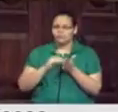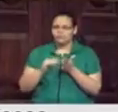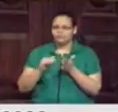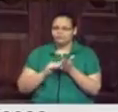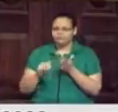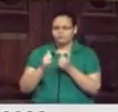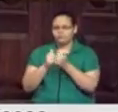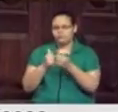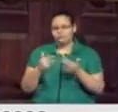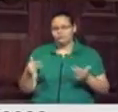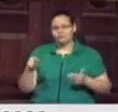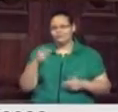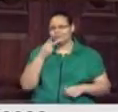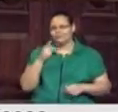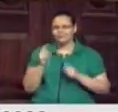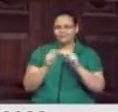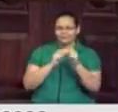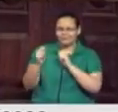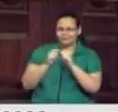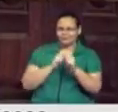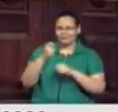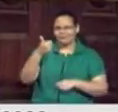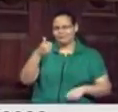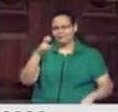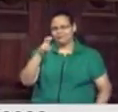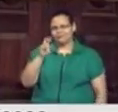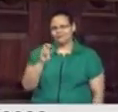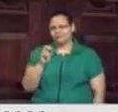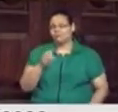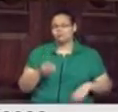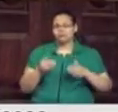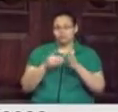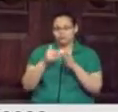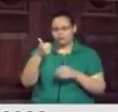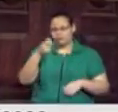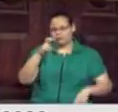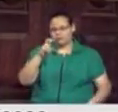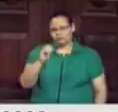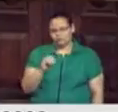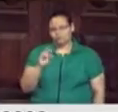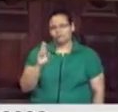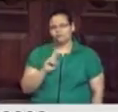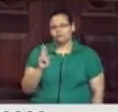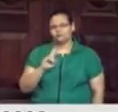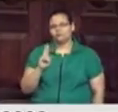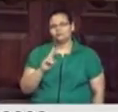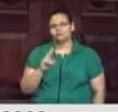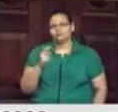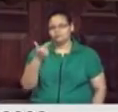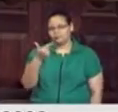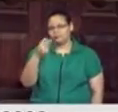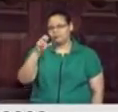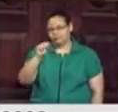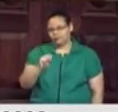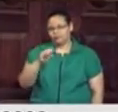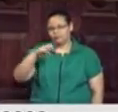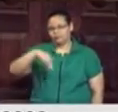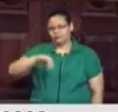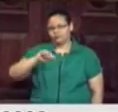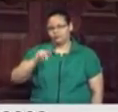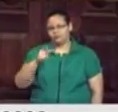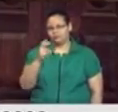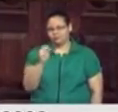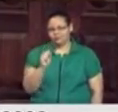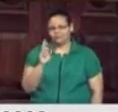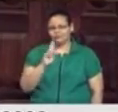Transporte disse que a economia, com esse teto de R$ 150, seria de R$ 28 milhões. Então,